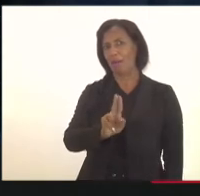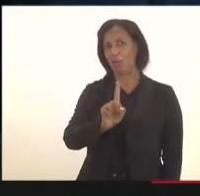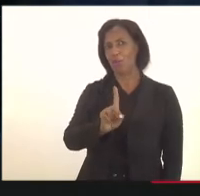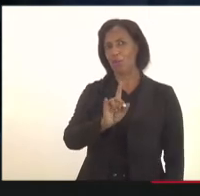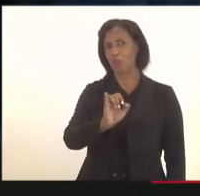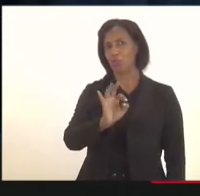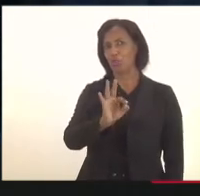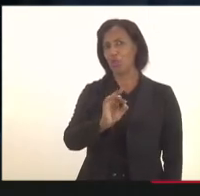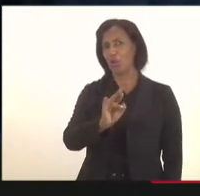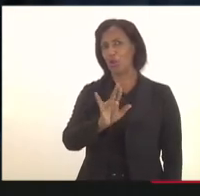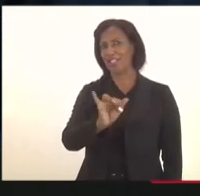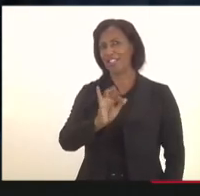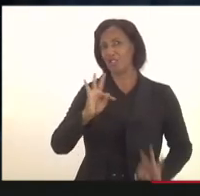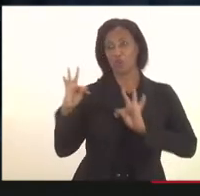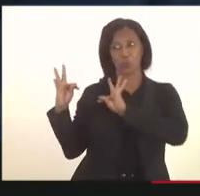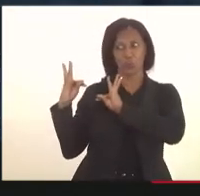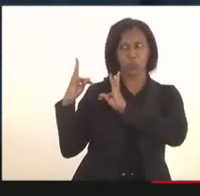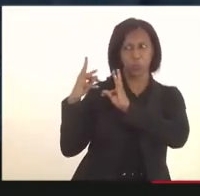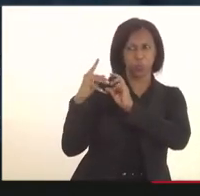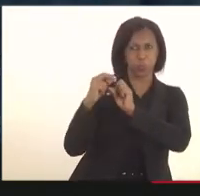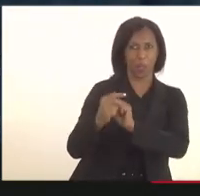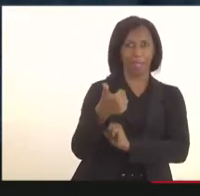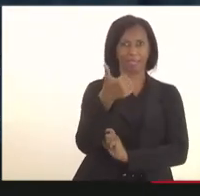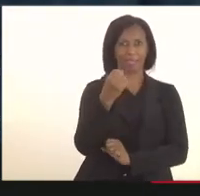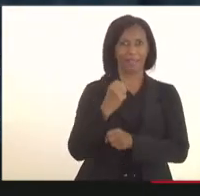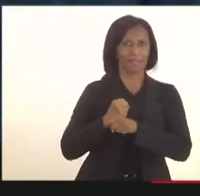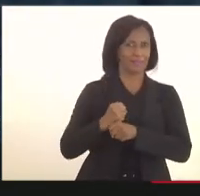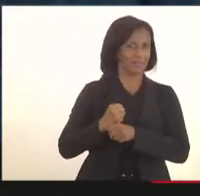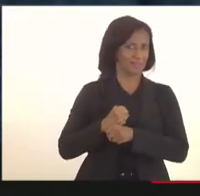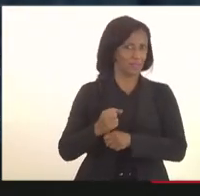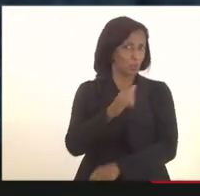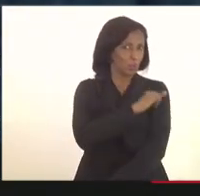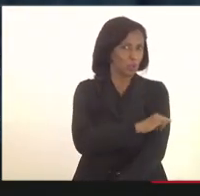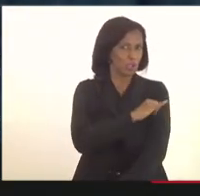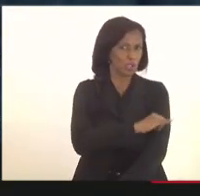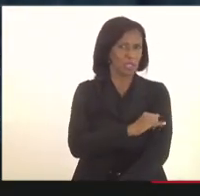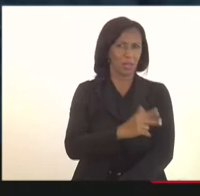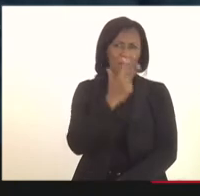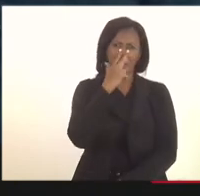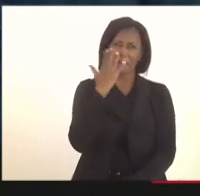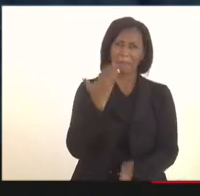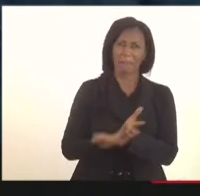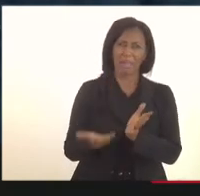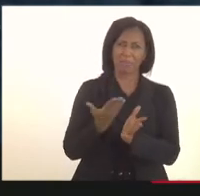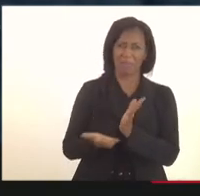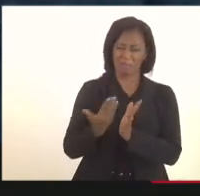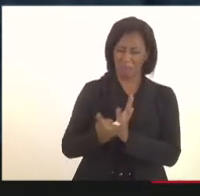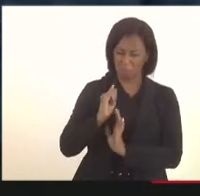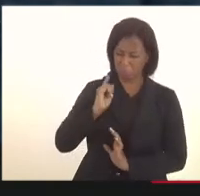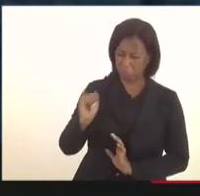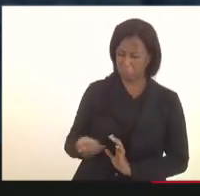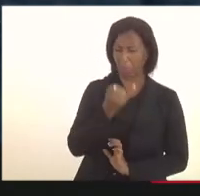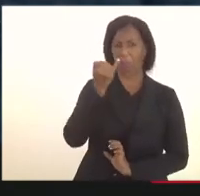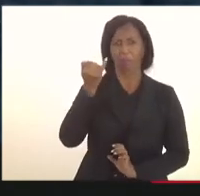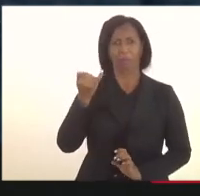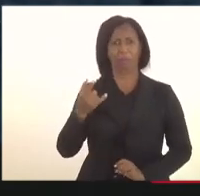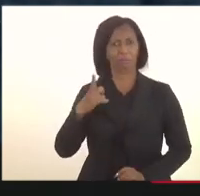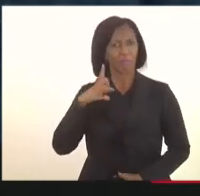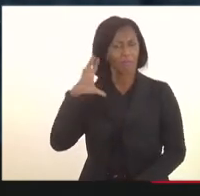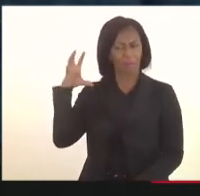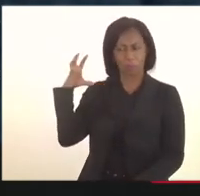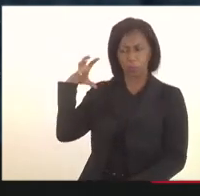últimos 10 anos, porque o Estado do Rio tem sido pródigo em perder oportunidades. Ele tem os maiores